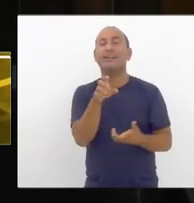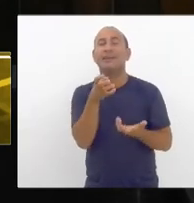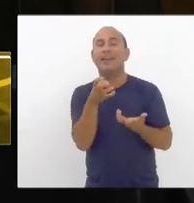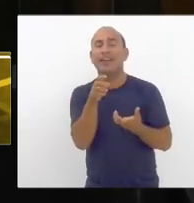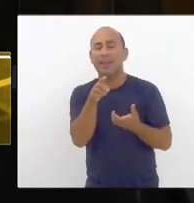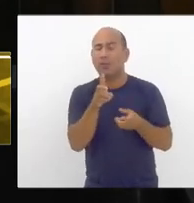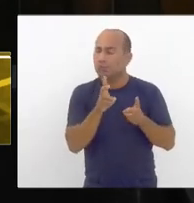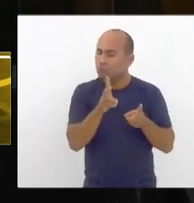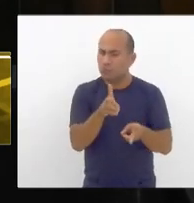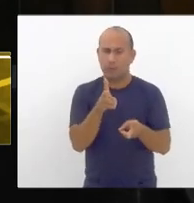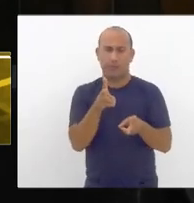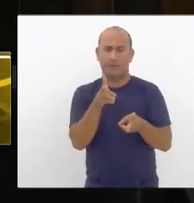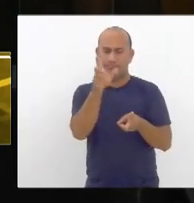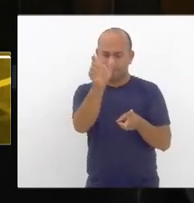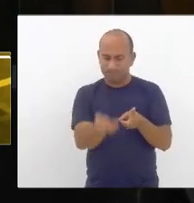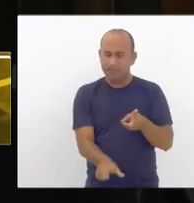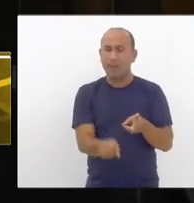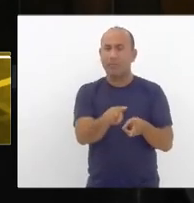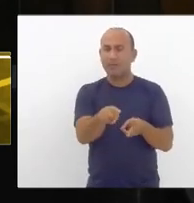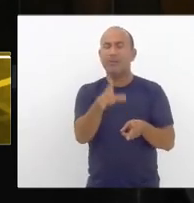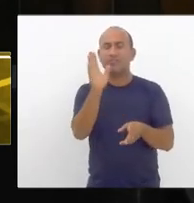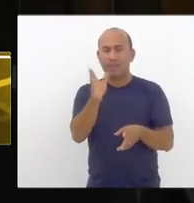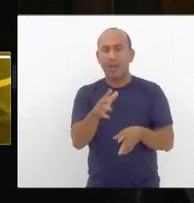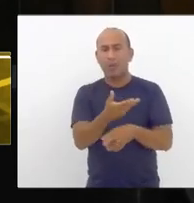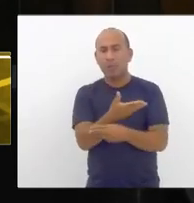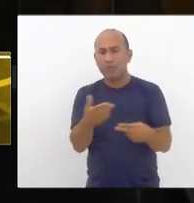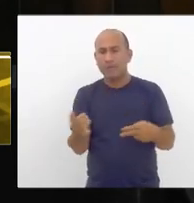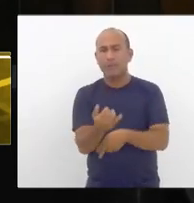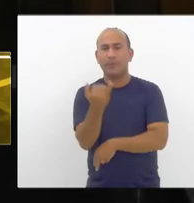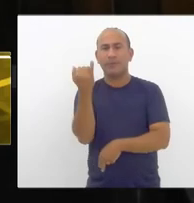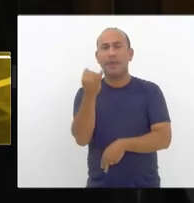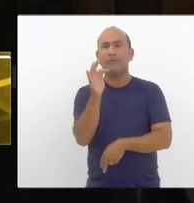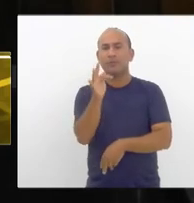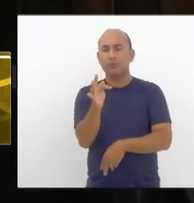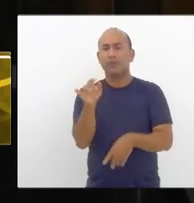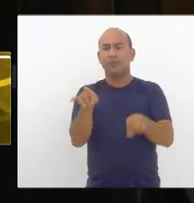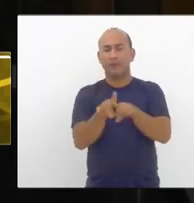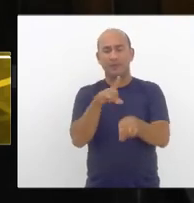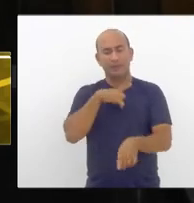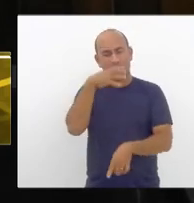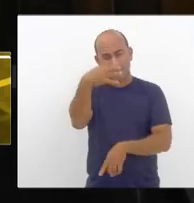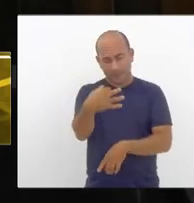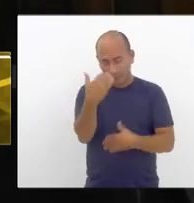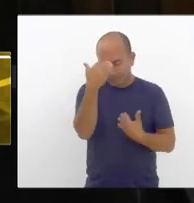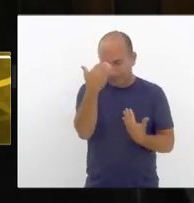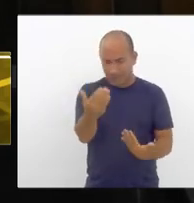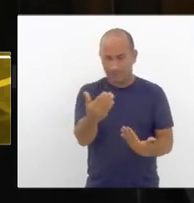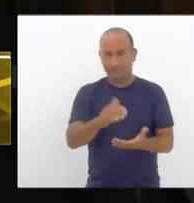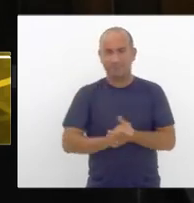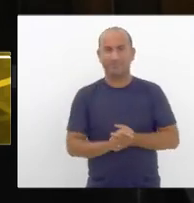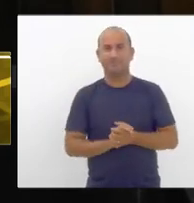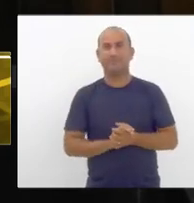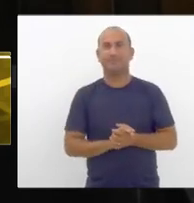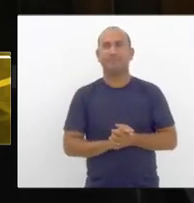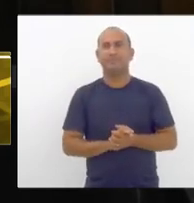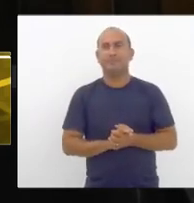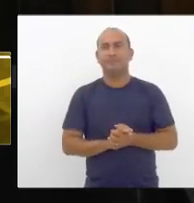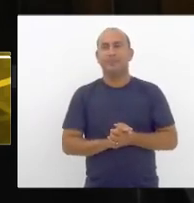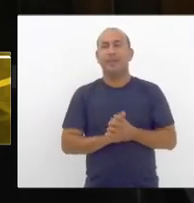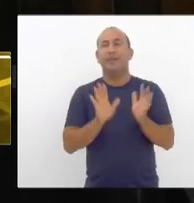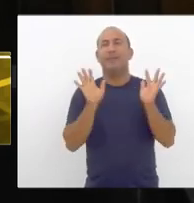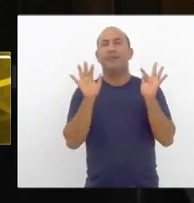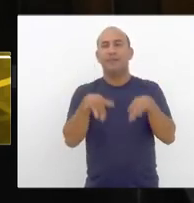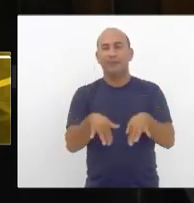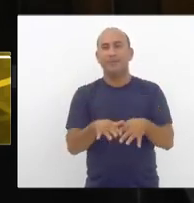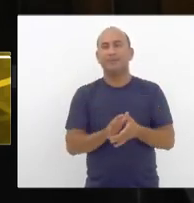continue sendo quem vocês são que vocês já são muita coisa e vão ser muito mais eu tenho certeza disso obrigado e por